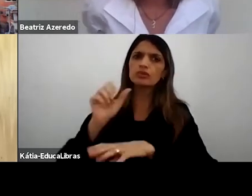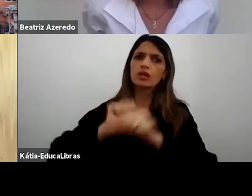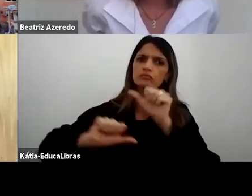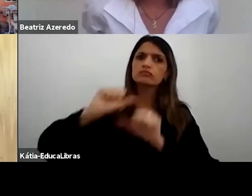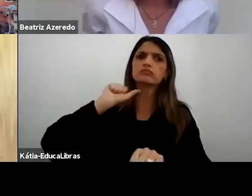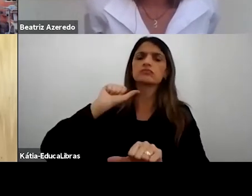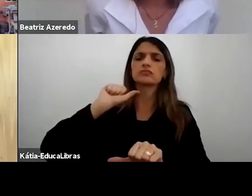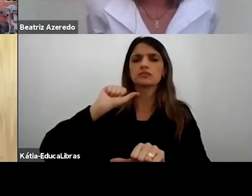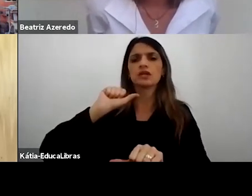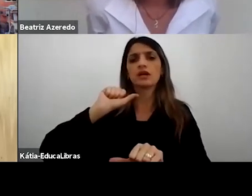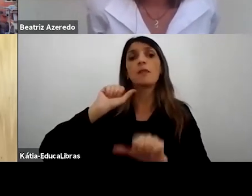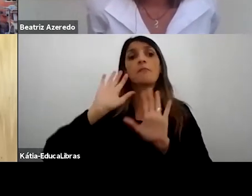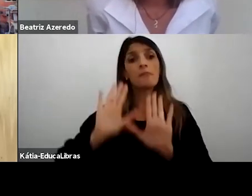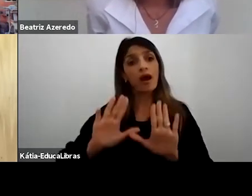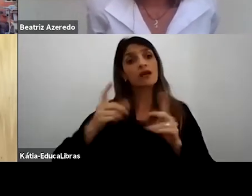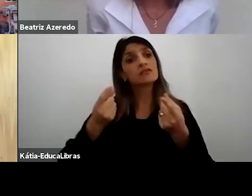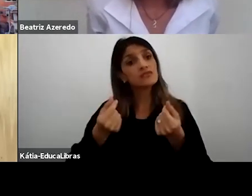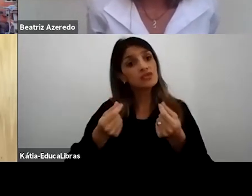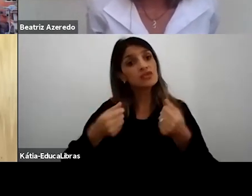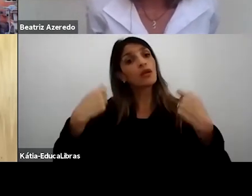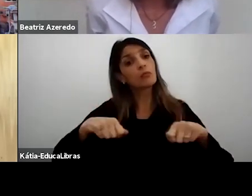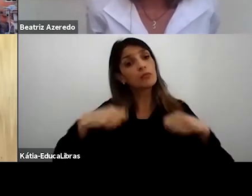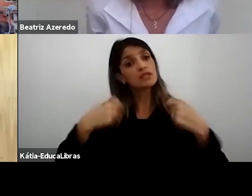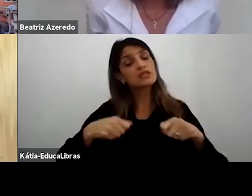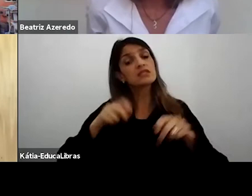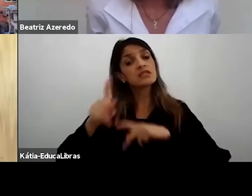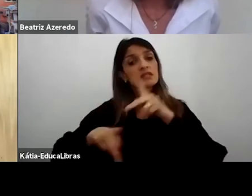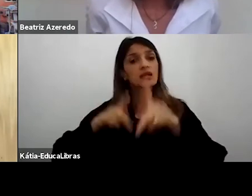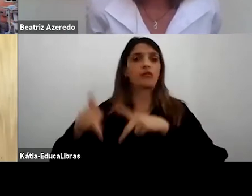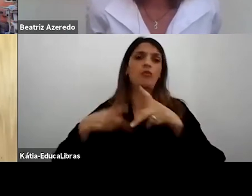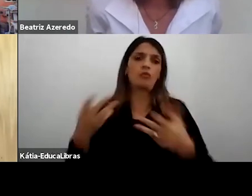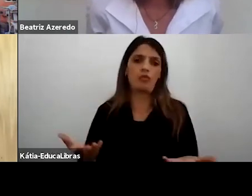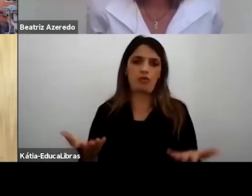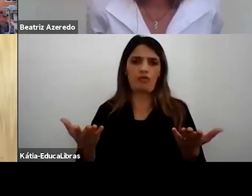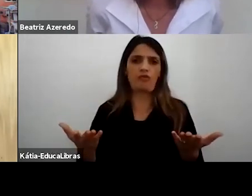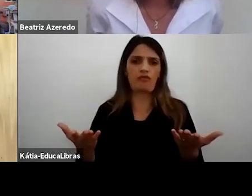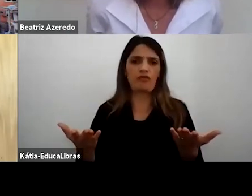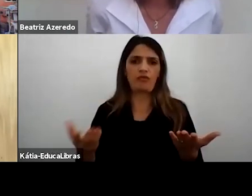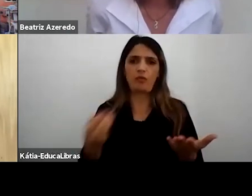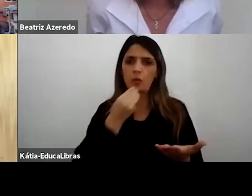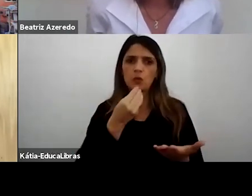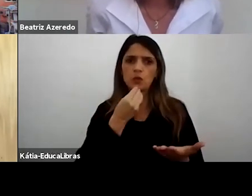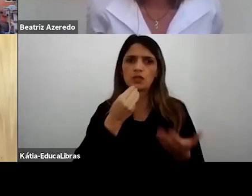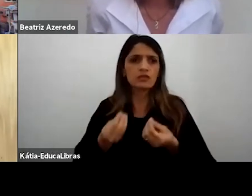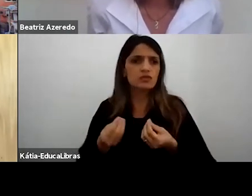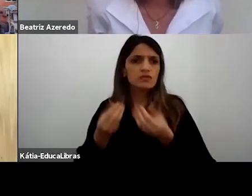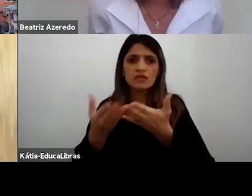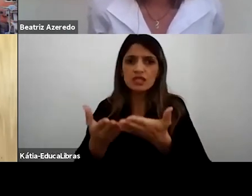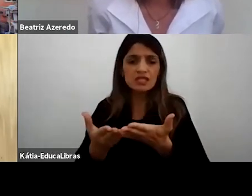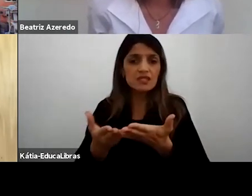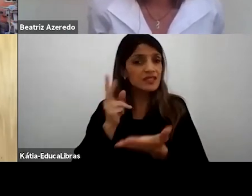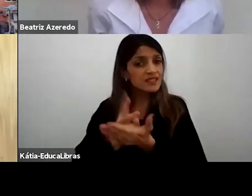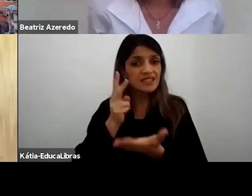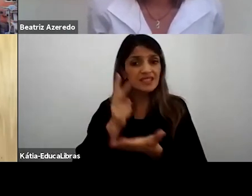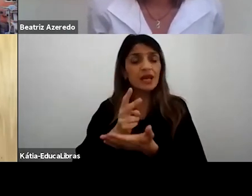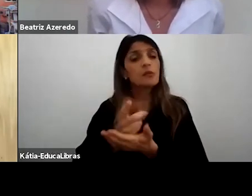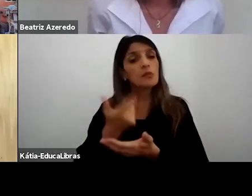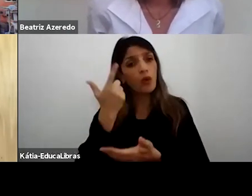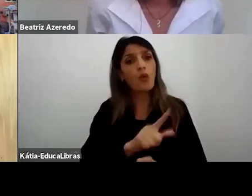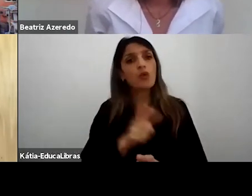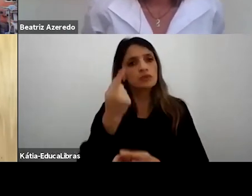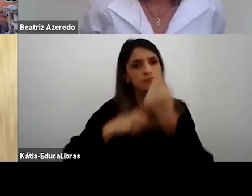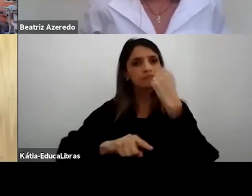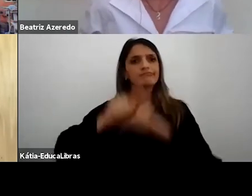botar dinheiro no bolso da população, e colocar dinheiro no bolso e ajudar com que, de fato, elas consigam se transformar